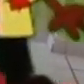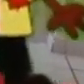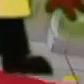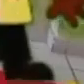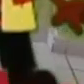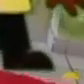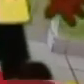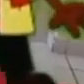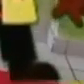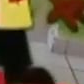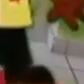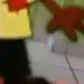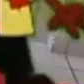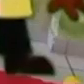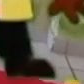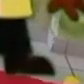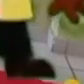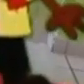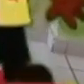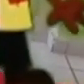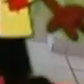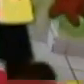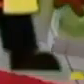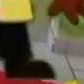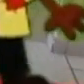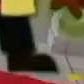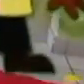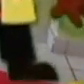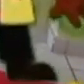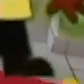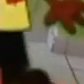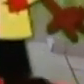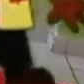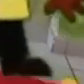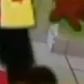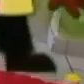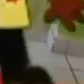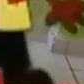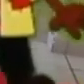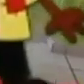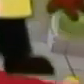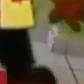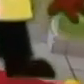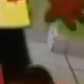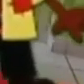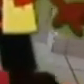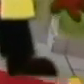o nosso menino vai nascer com cara babada ou então com a língua